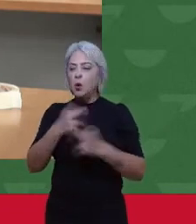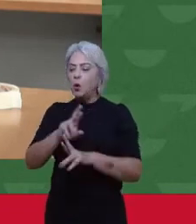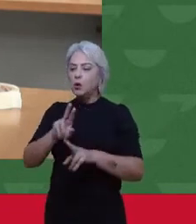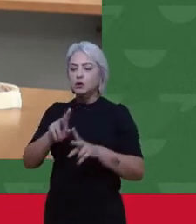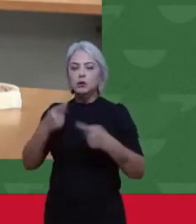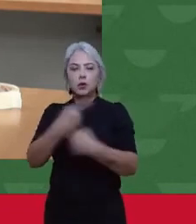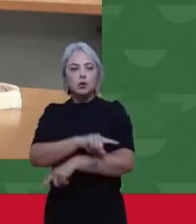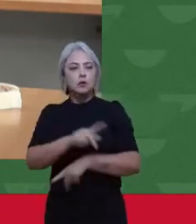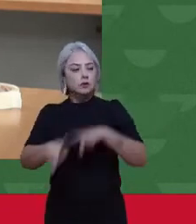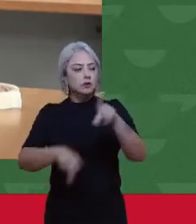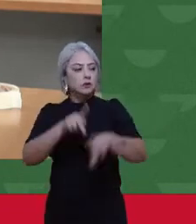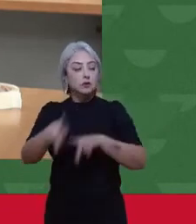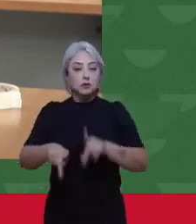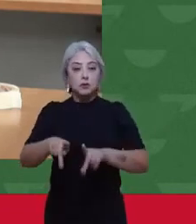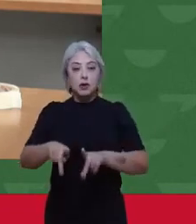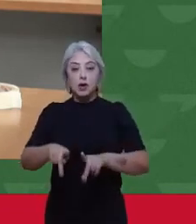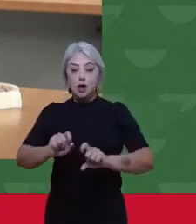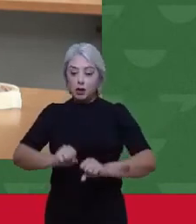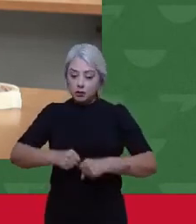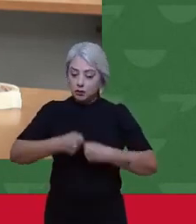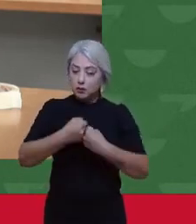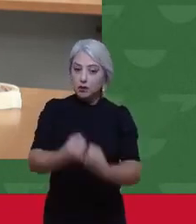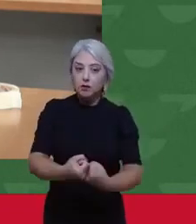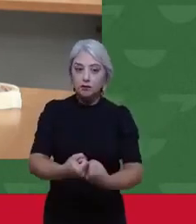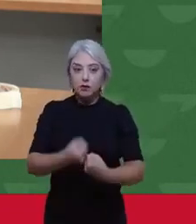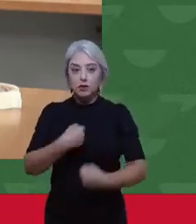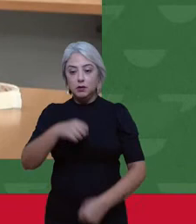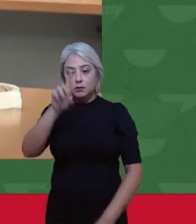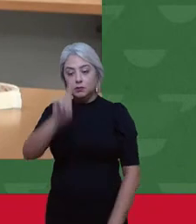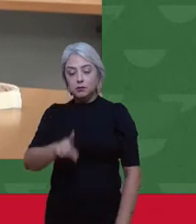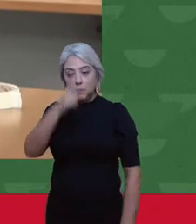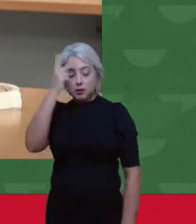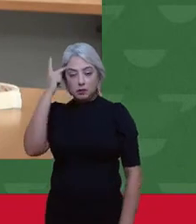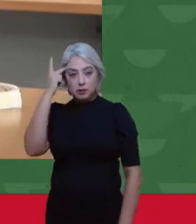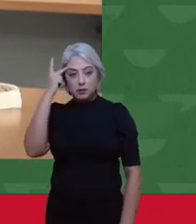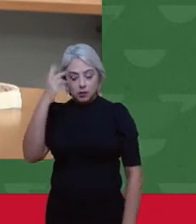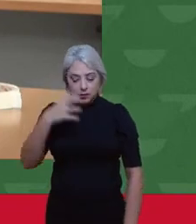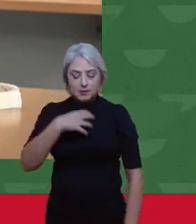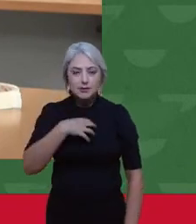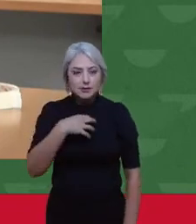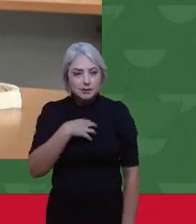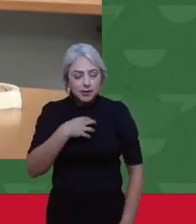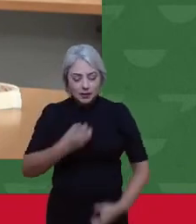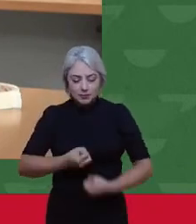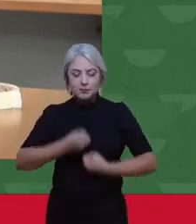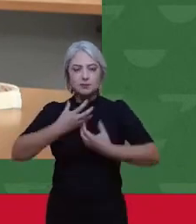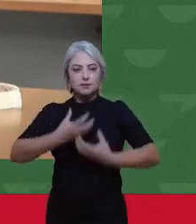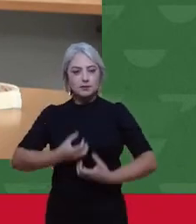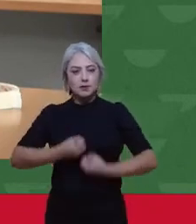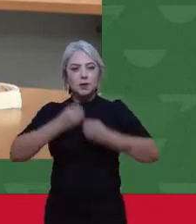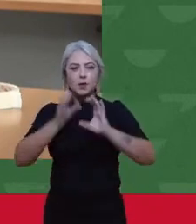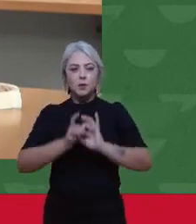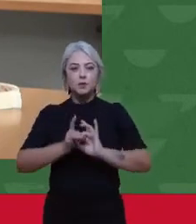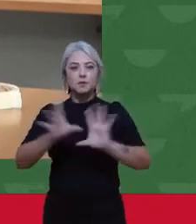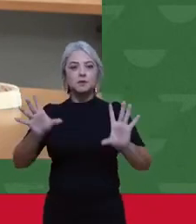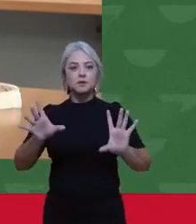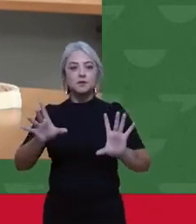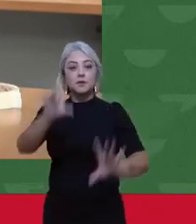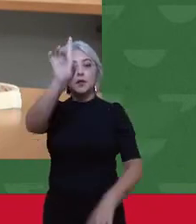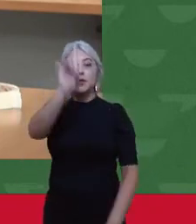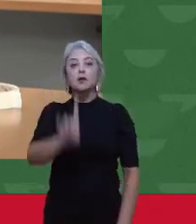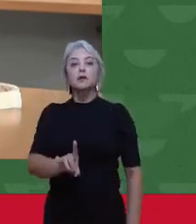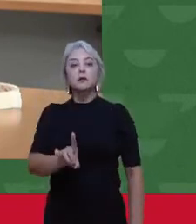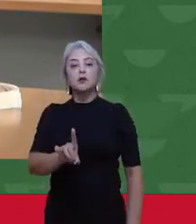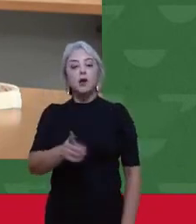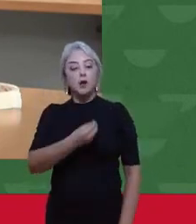população. Defendemos que todas as pessoas têm o direito de ser e de se expressar com liberdade, o direito